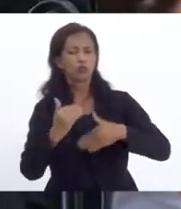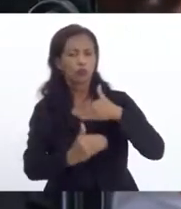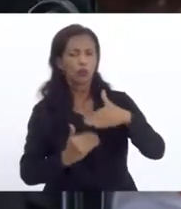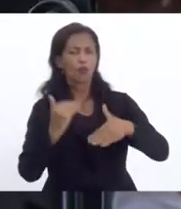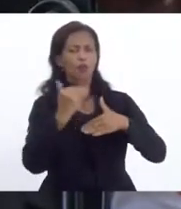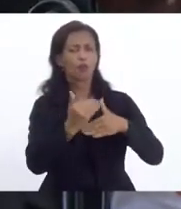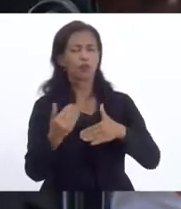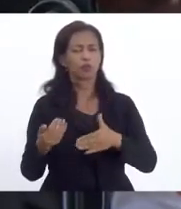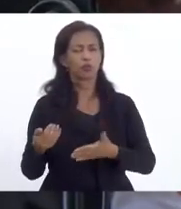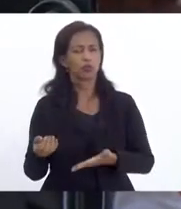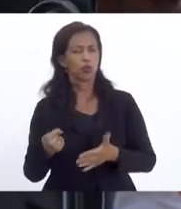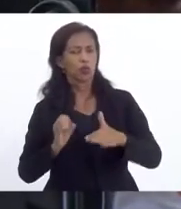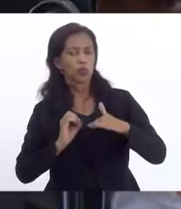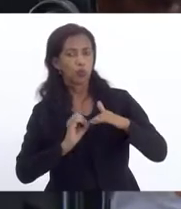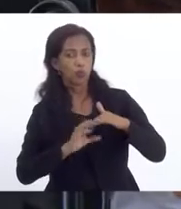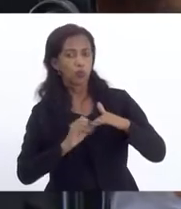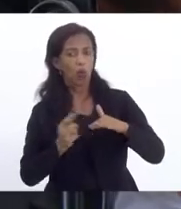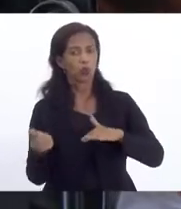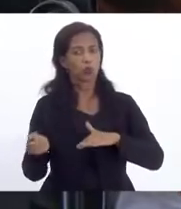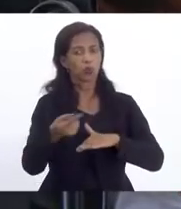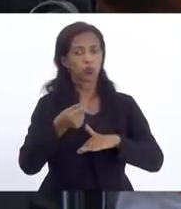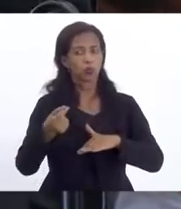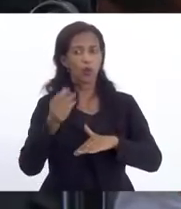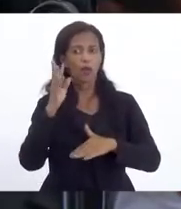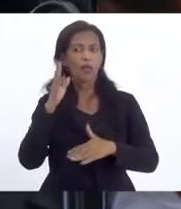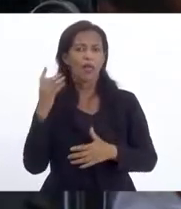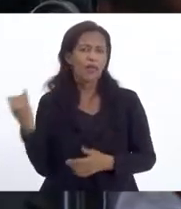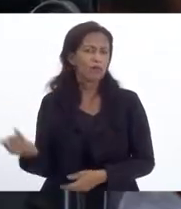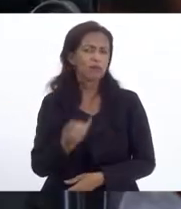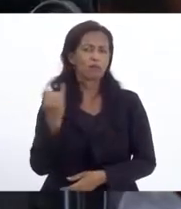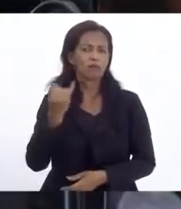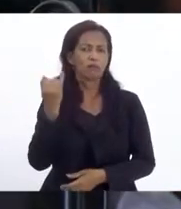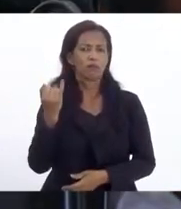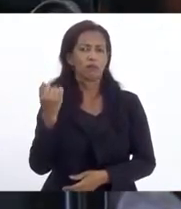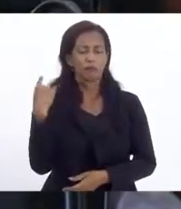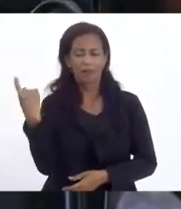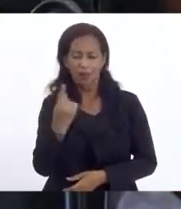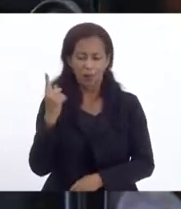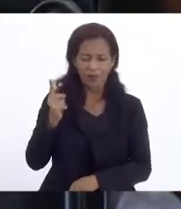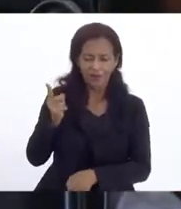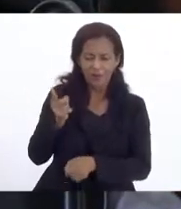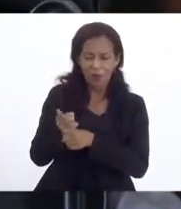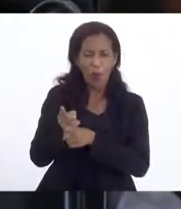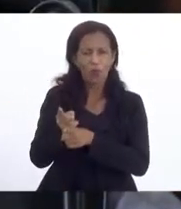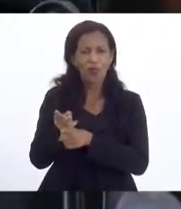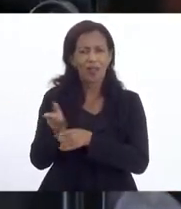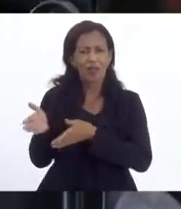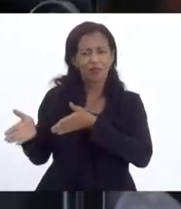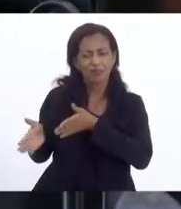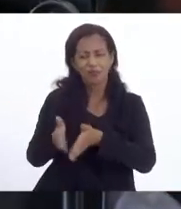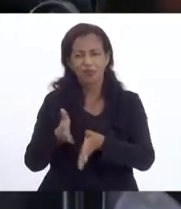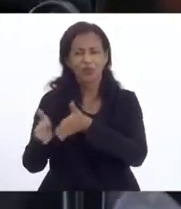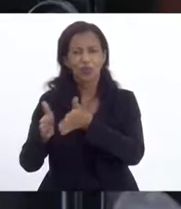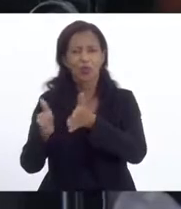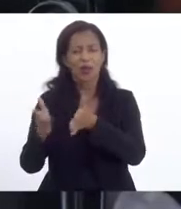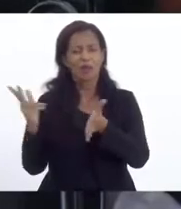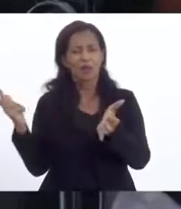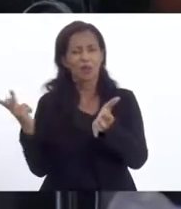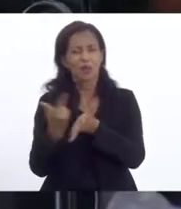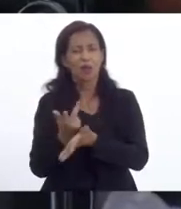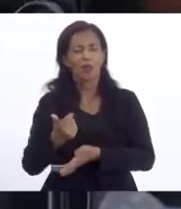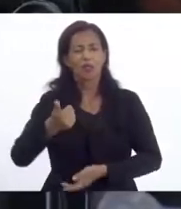nas diversas regiões do Estado é absolutamente decisivo, fundamental, para nós sairmos de um círculo vicioso que vem desde os anos